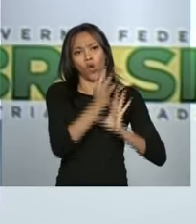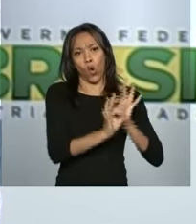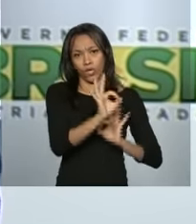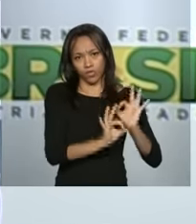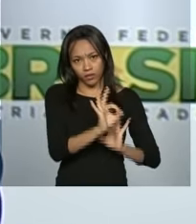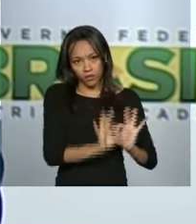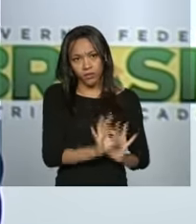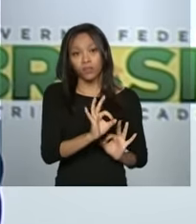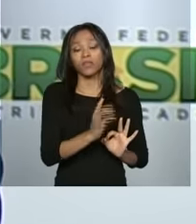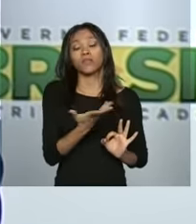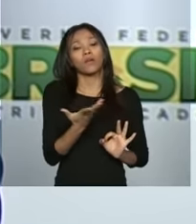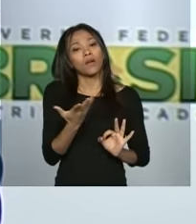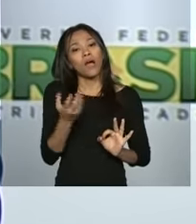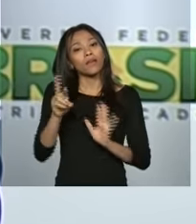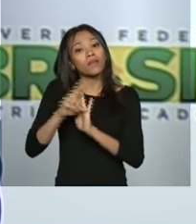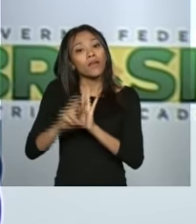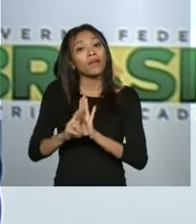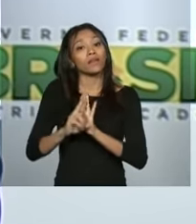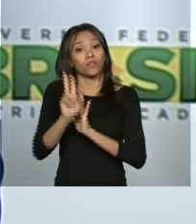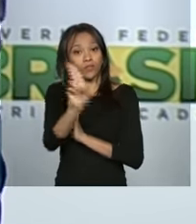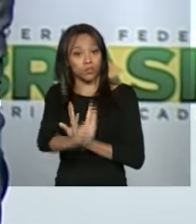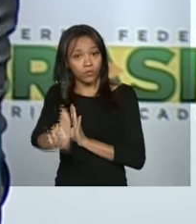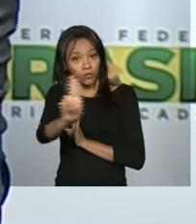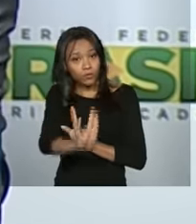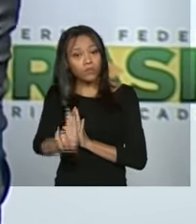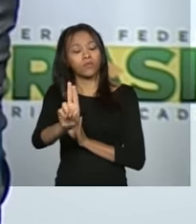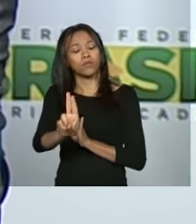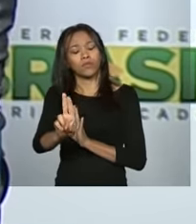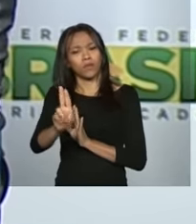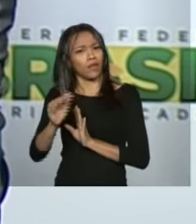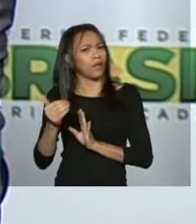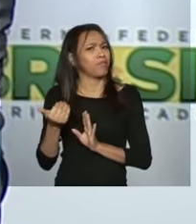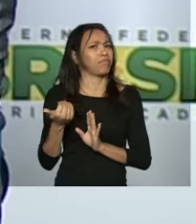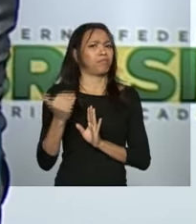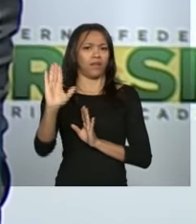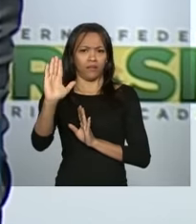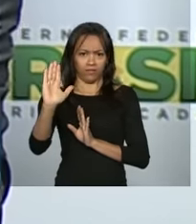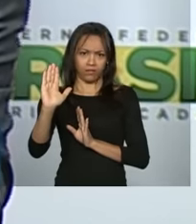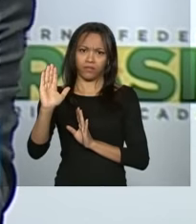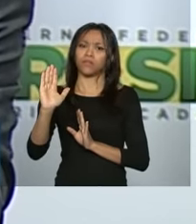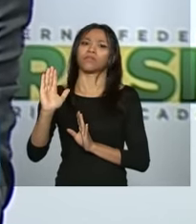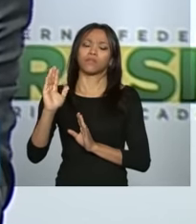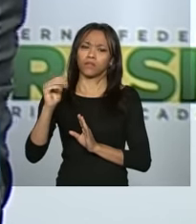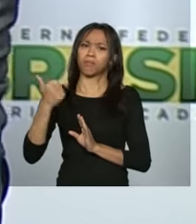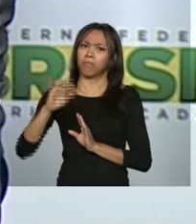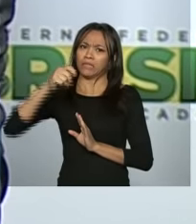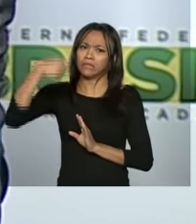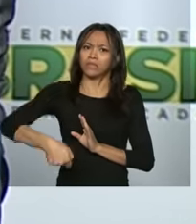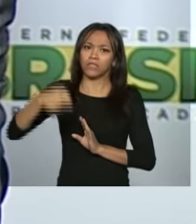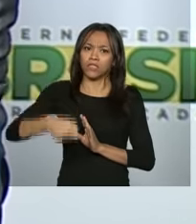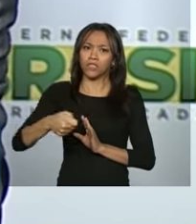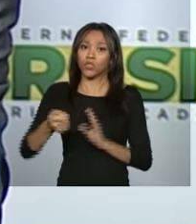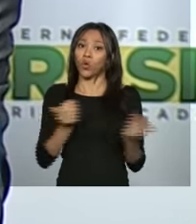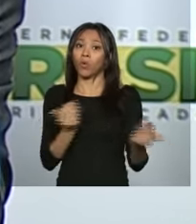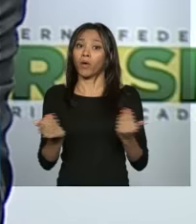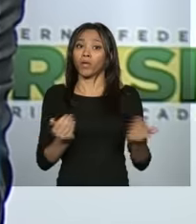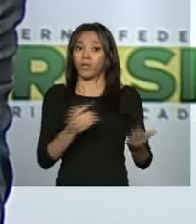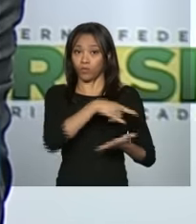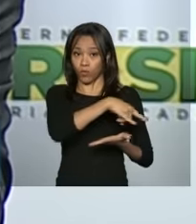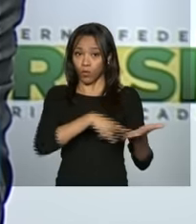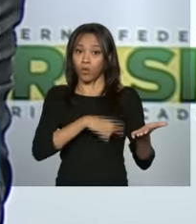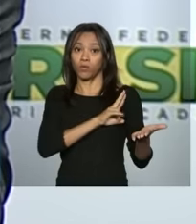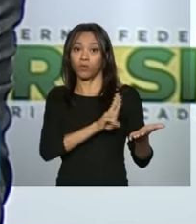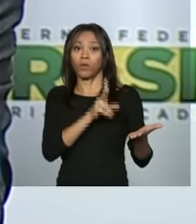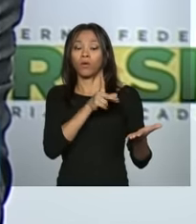de padrão de uso elas vão além elas são muito mais rigorosas do que o protocolo o que nós decidimos